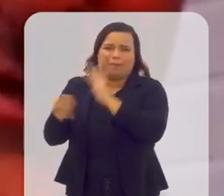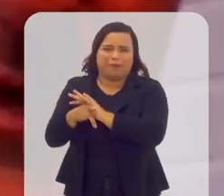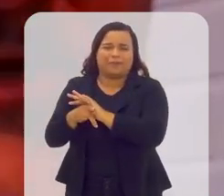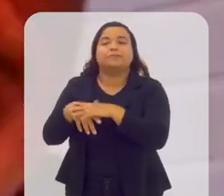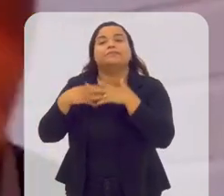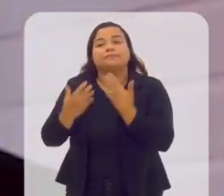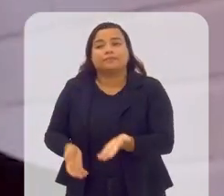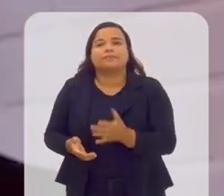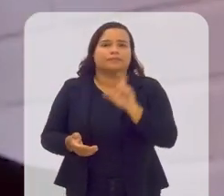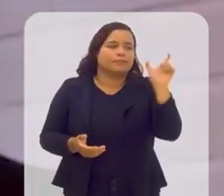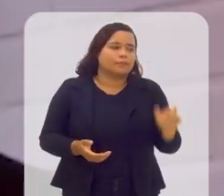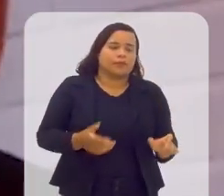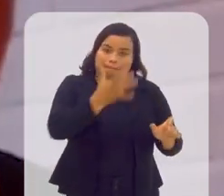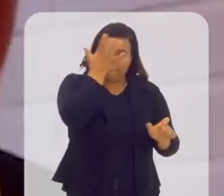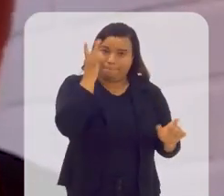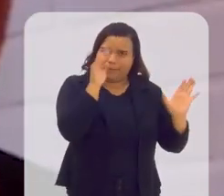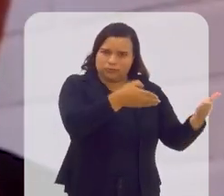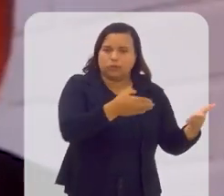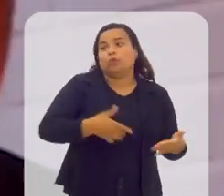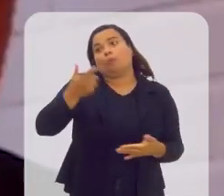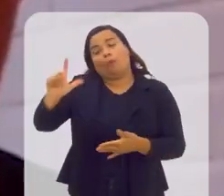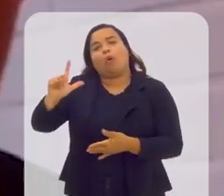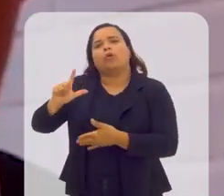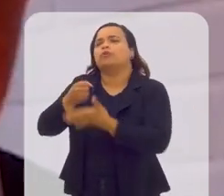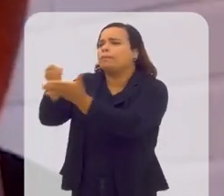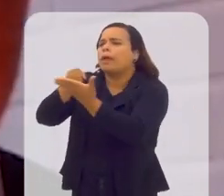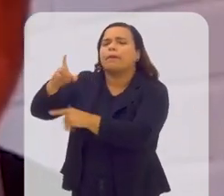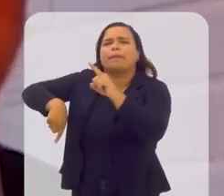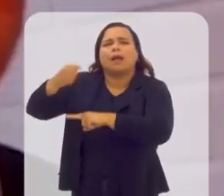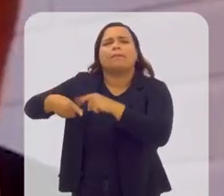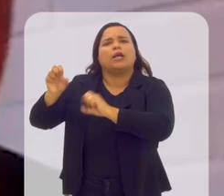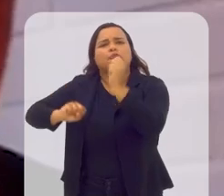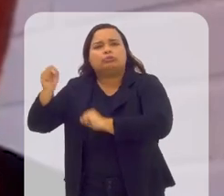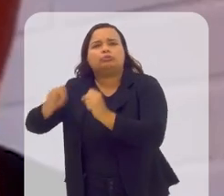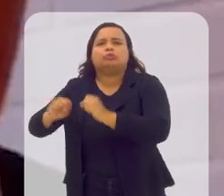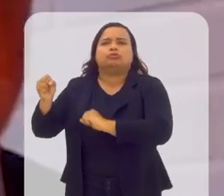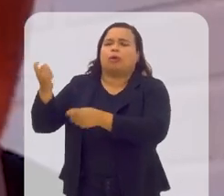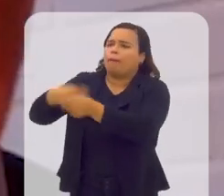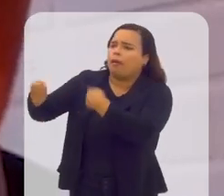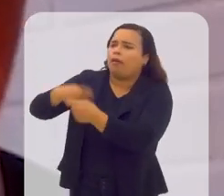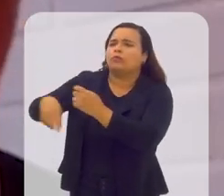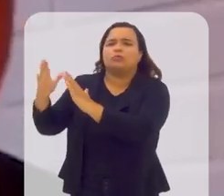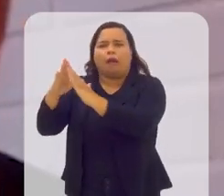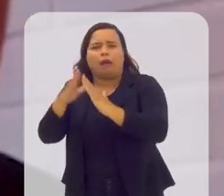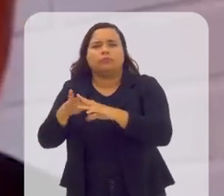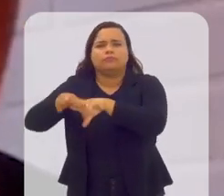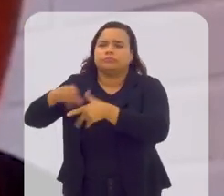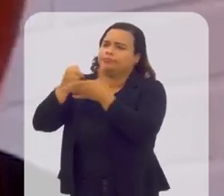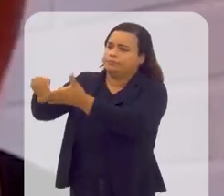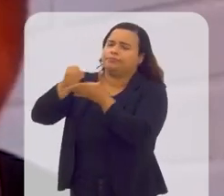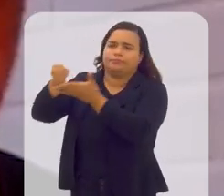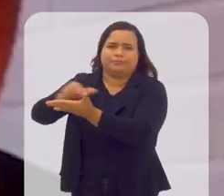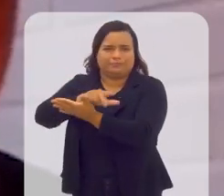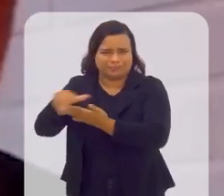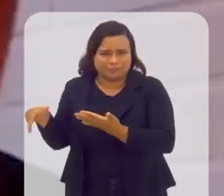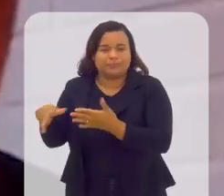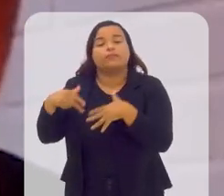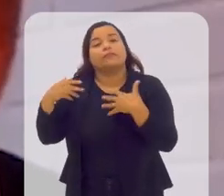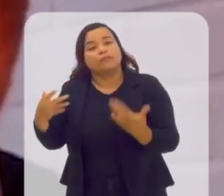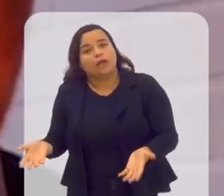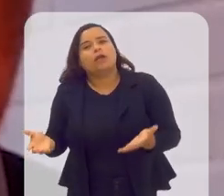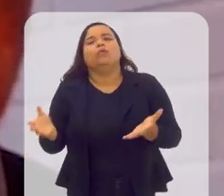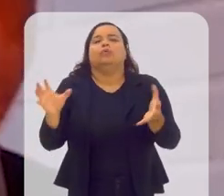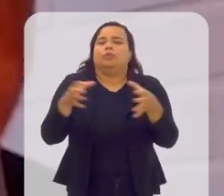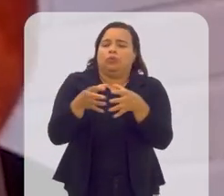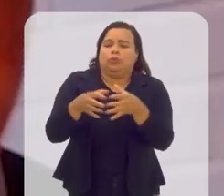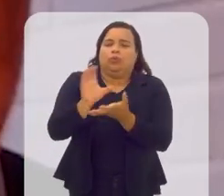Um com as pessoas, outro com o abastecimento das indústrias, comércio das residências e tudo mais. E nós temos o Conselho Regional